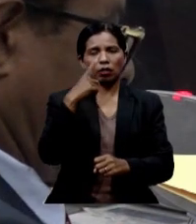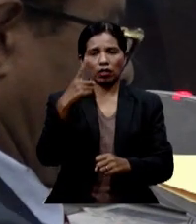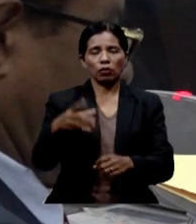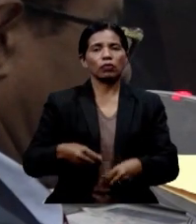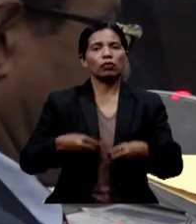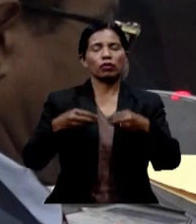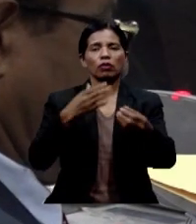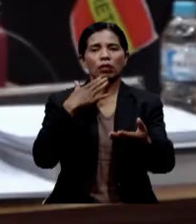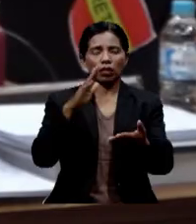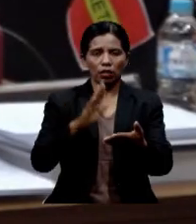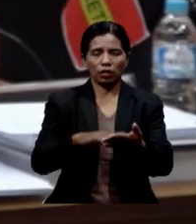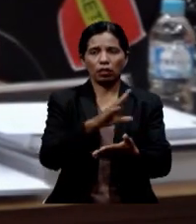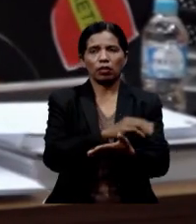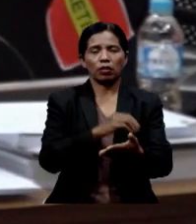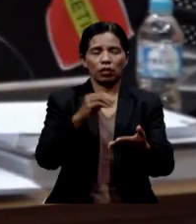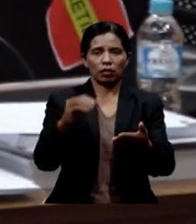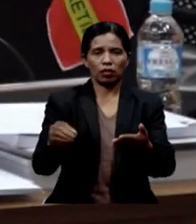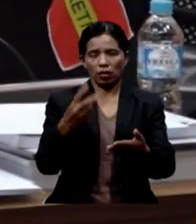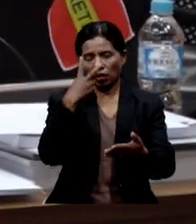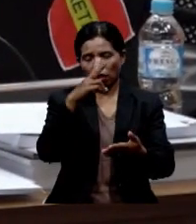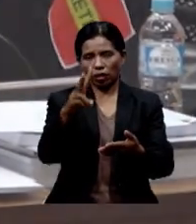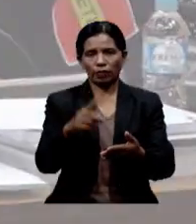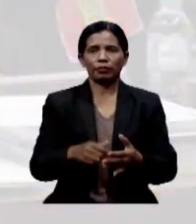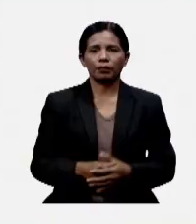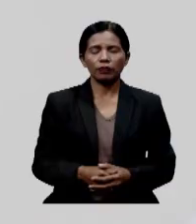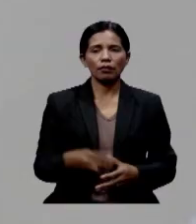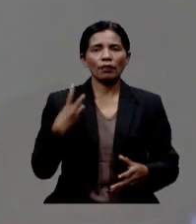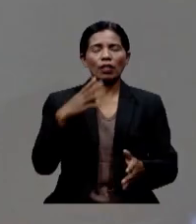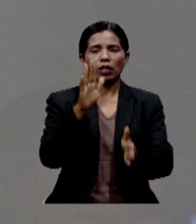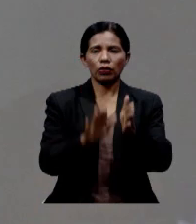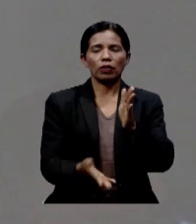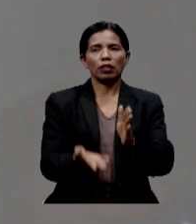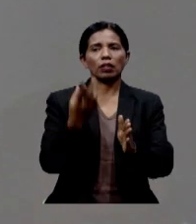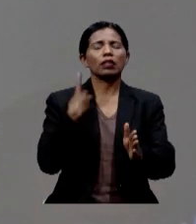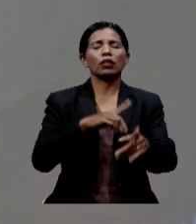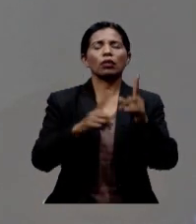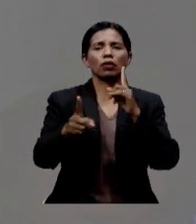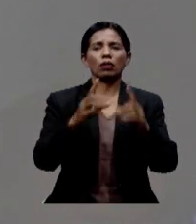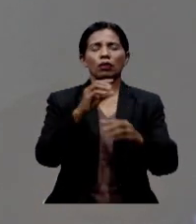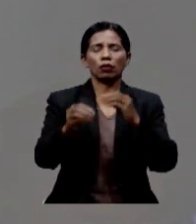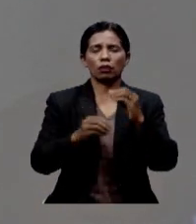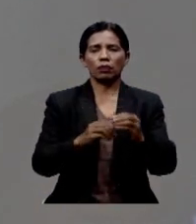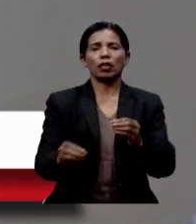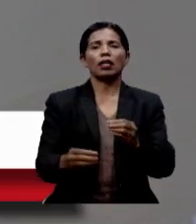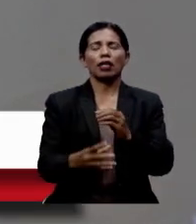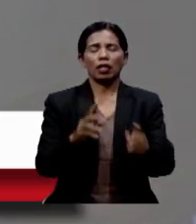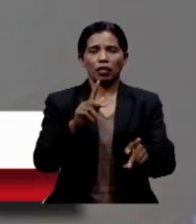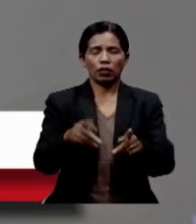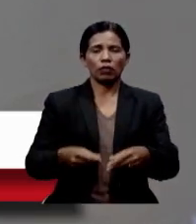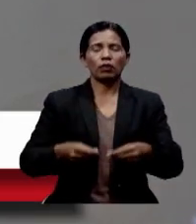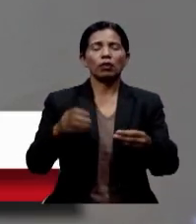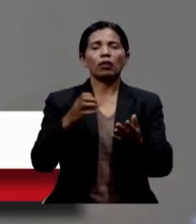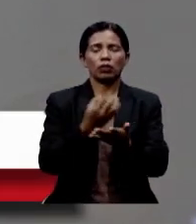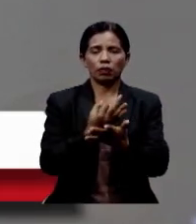la DIAC para controlar o movimento ilegal. E ele nem está tão assaeta assim, ele está colhendo com o crescimento econômico. Foi receita do Estado